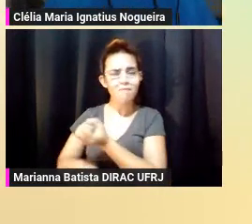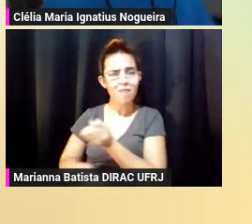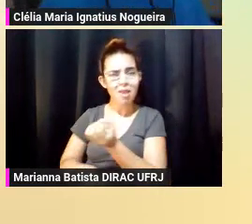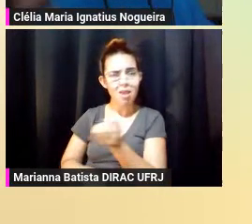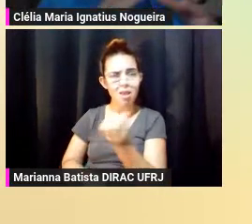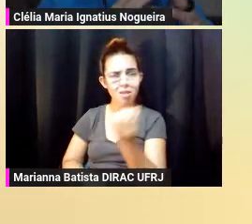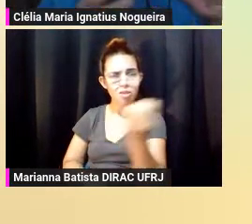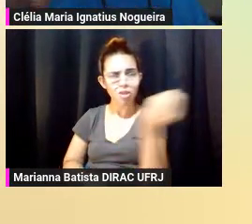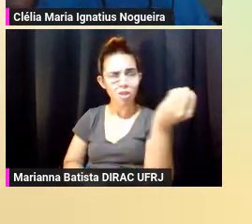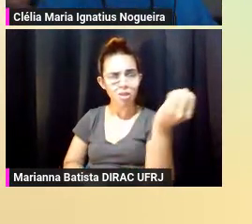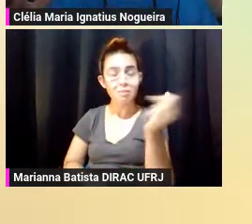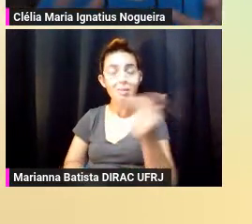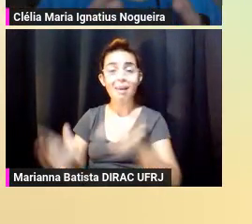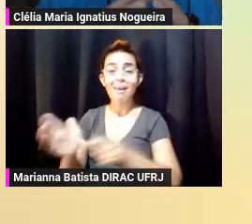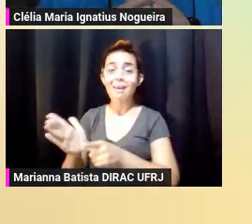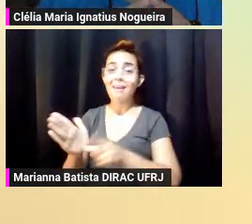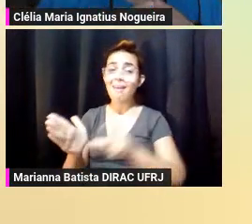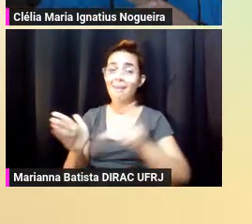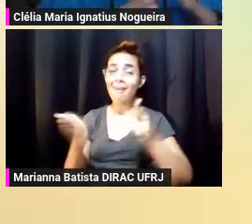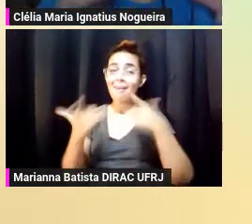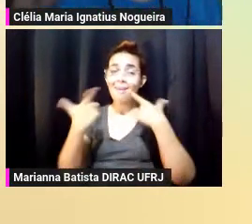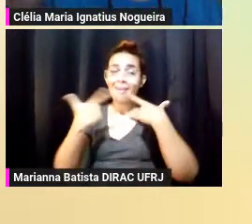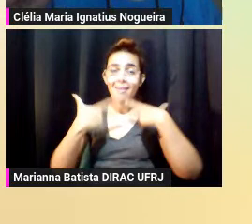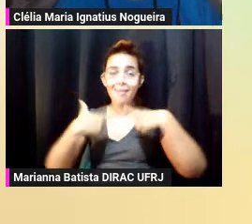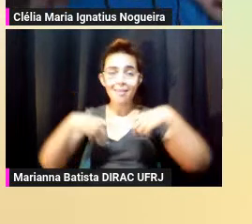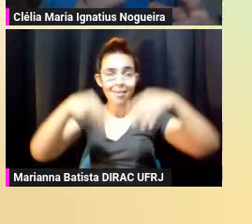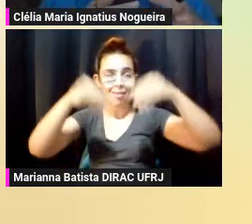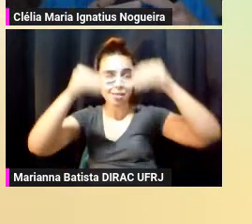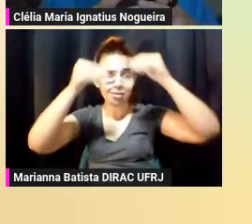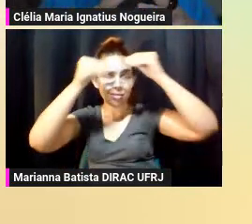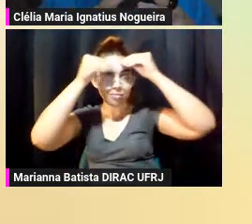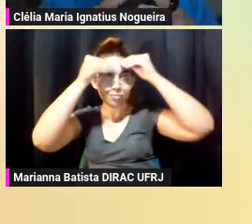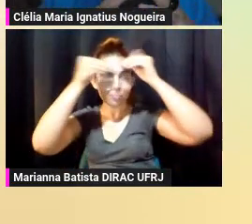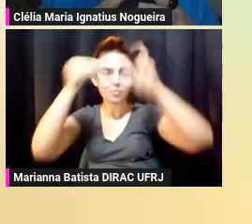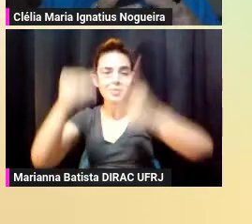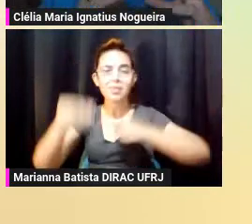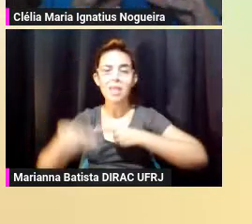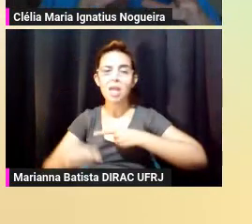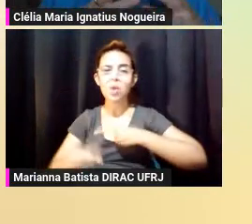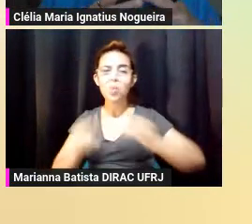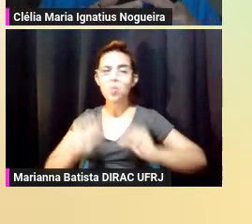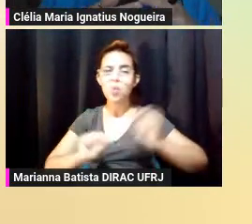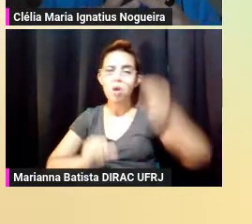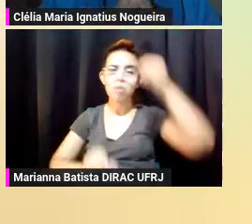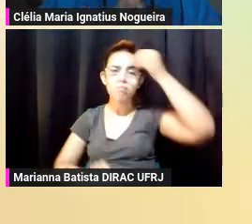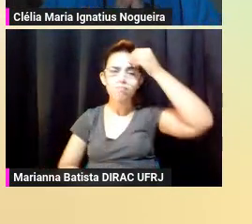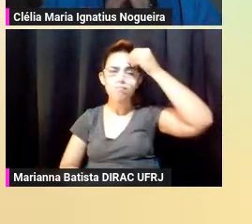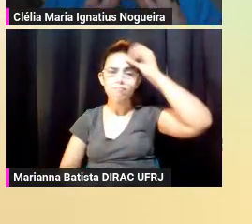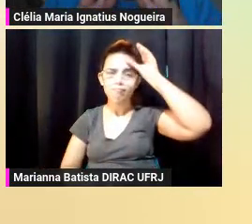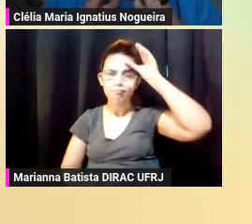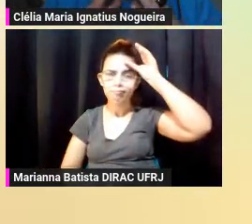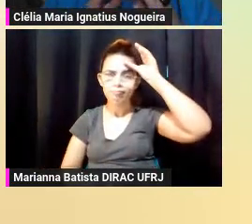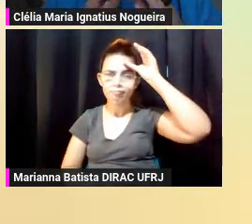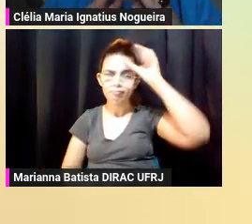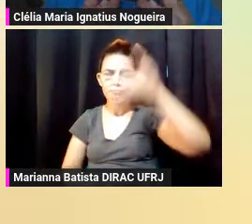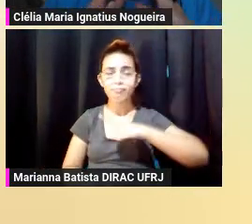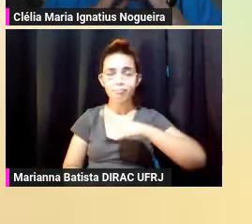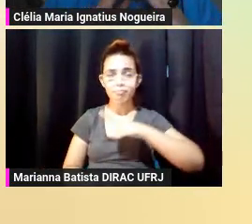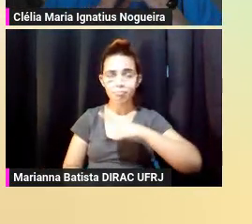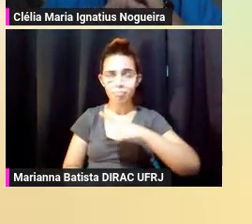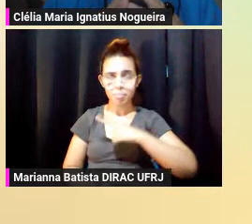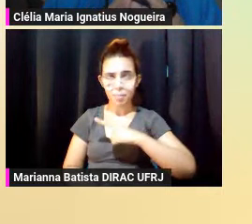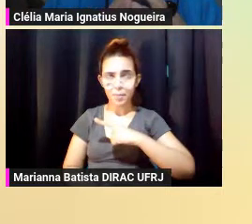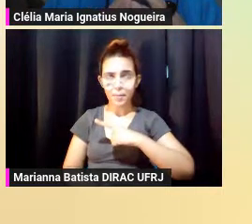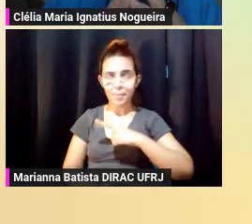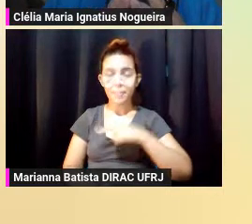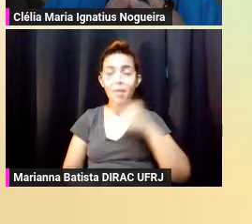da linguagem existe toda uma inteligência, uma lógica de ação própria. E que isso aí me